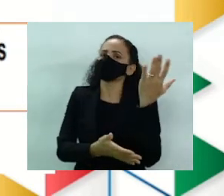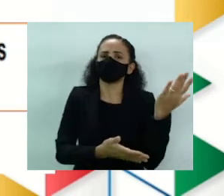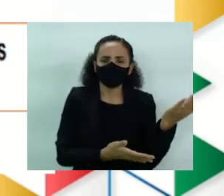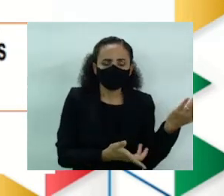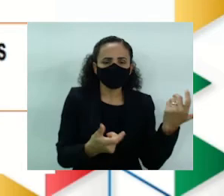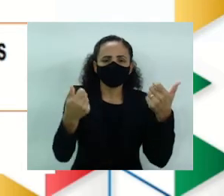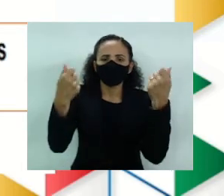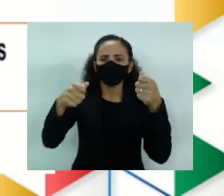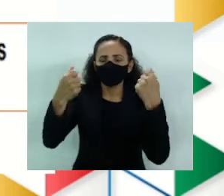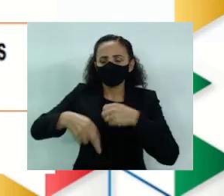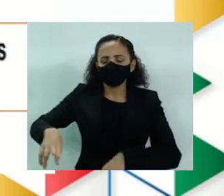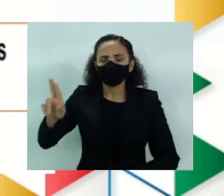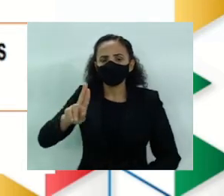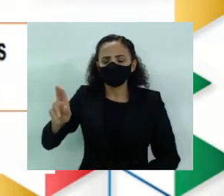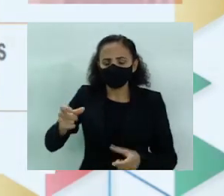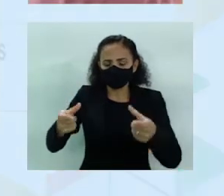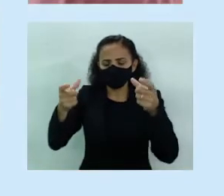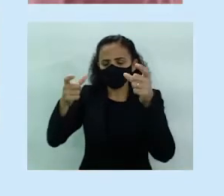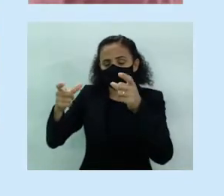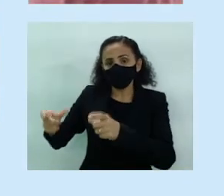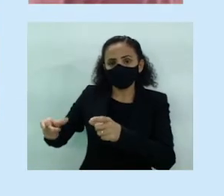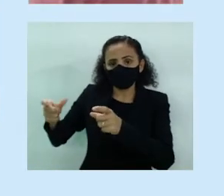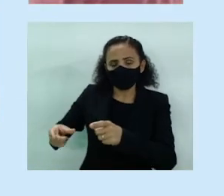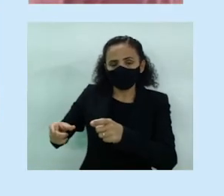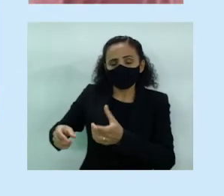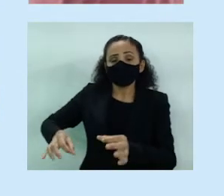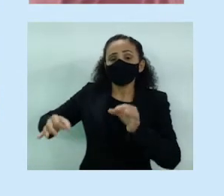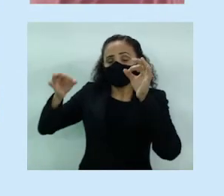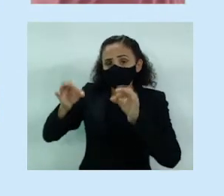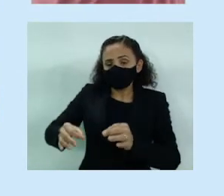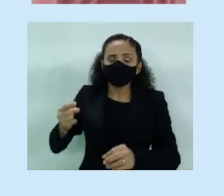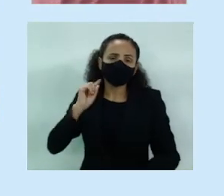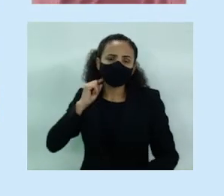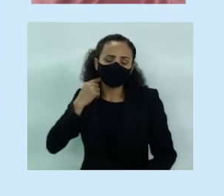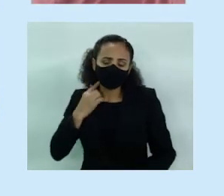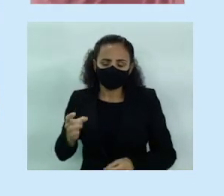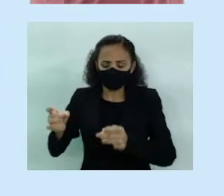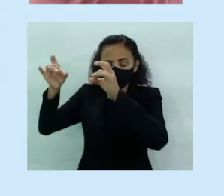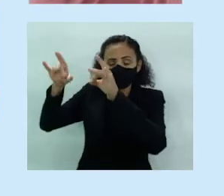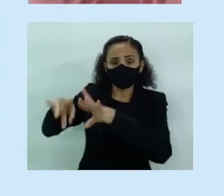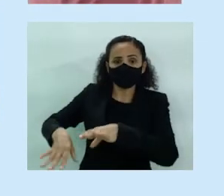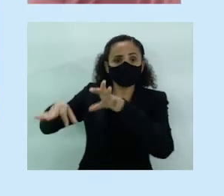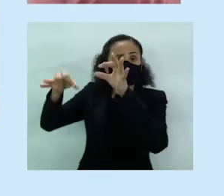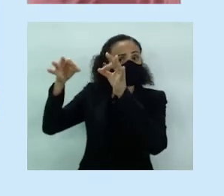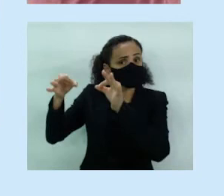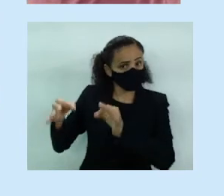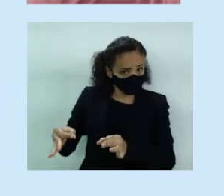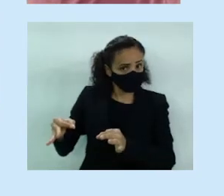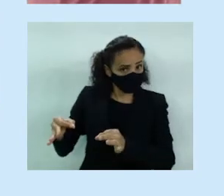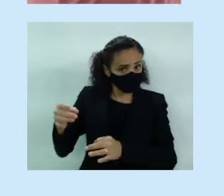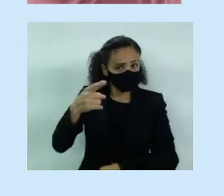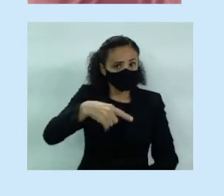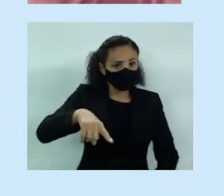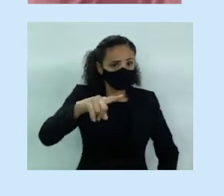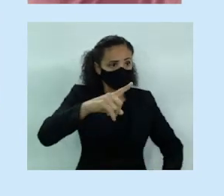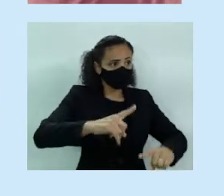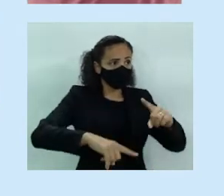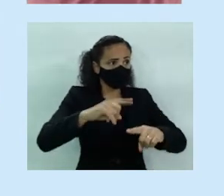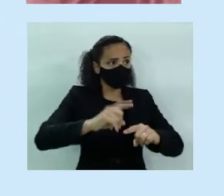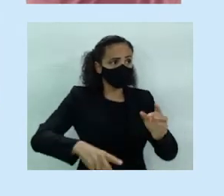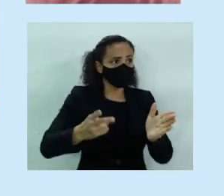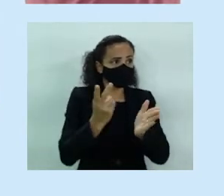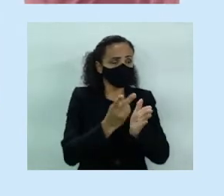certo? Devido a um material, certo, que é fabricado esses